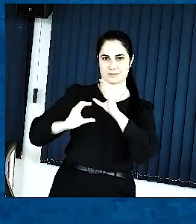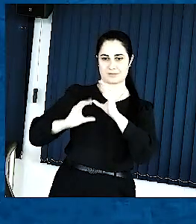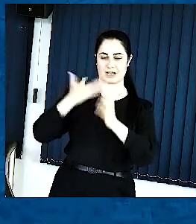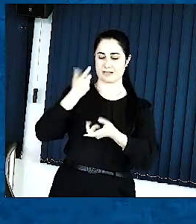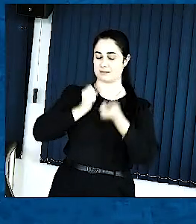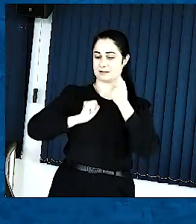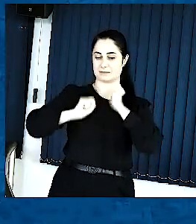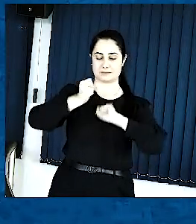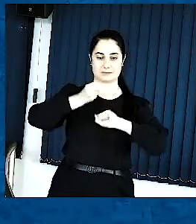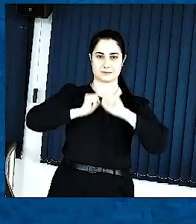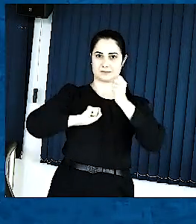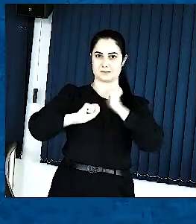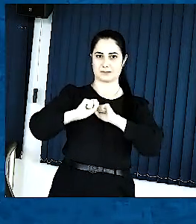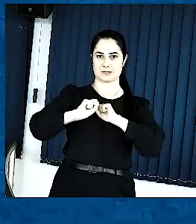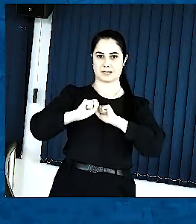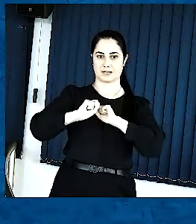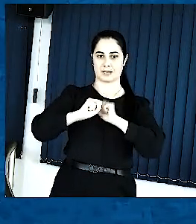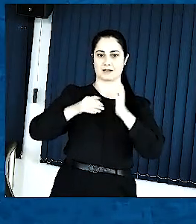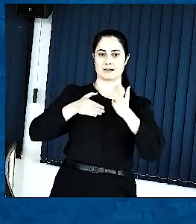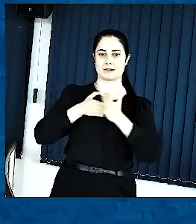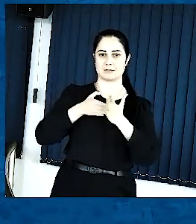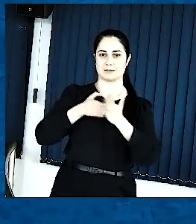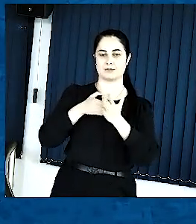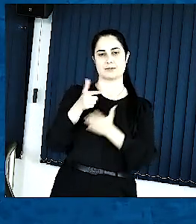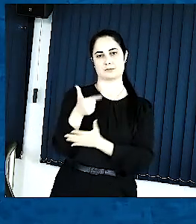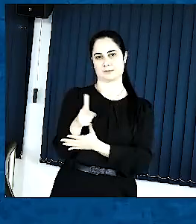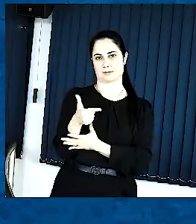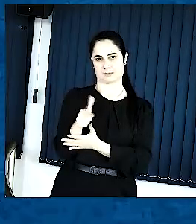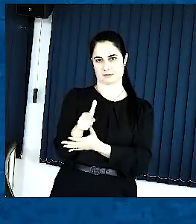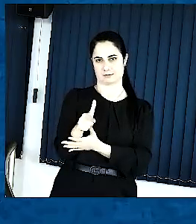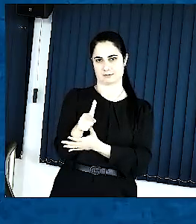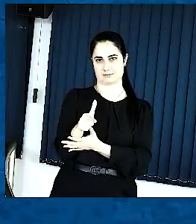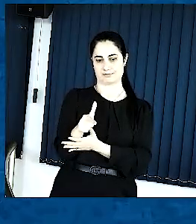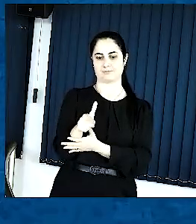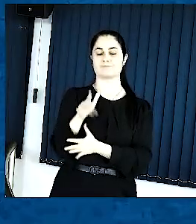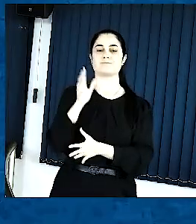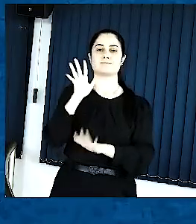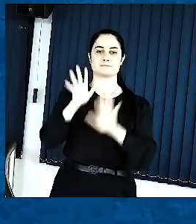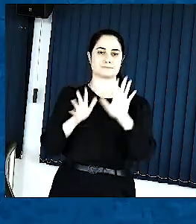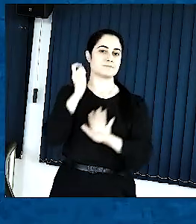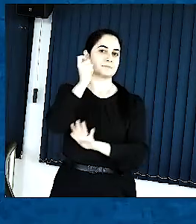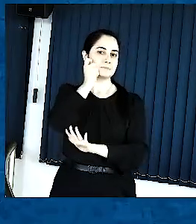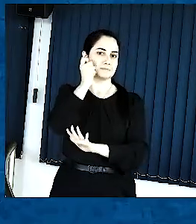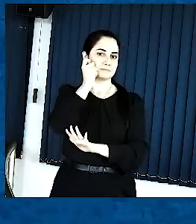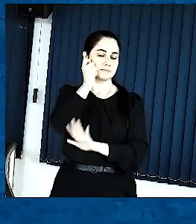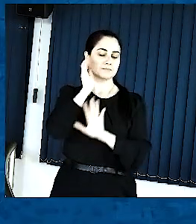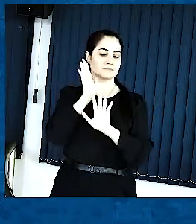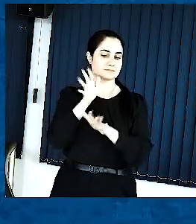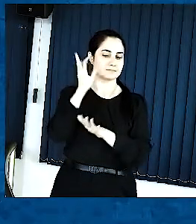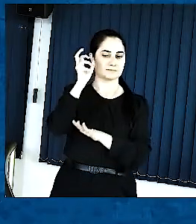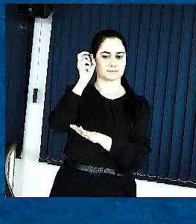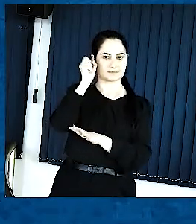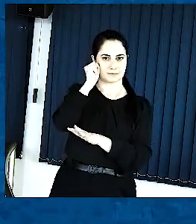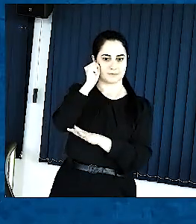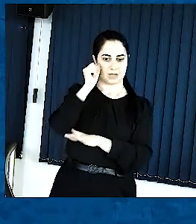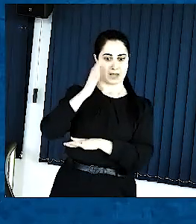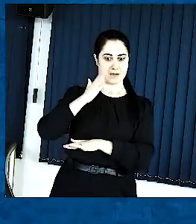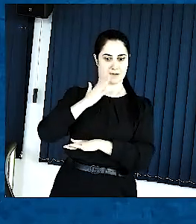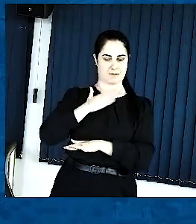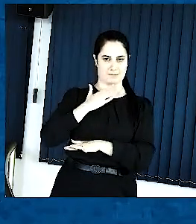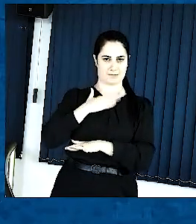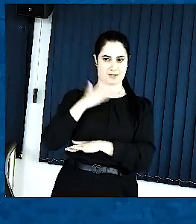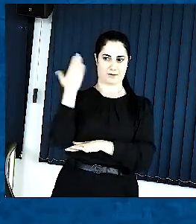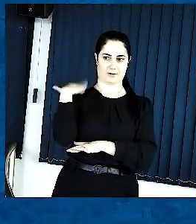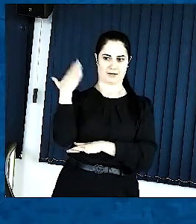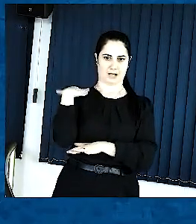tendo crises, é falta de limite. E certamente essa mãe já ouviu falar que na minha época